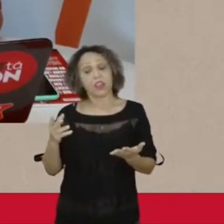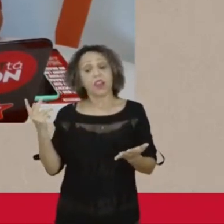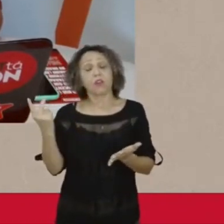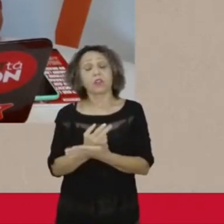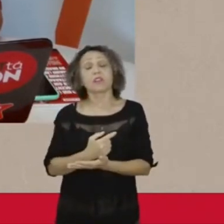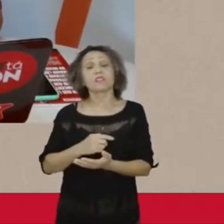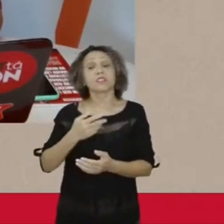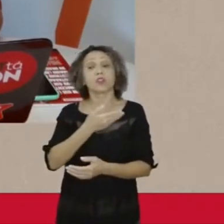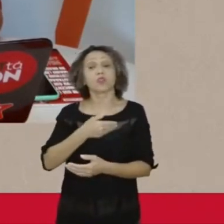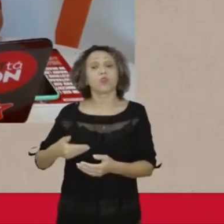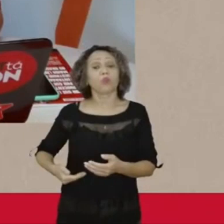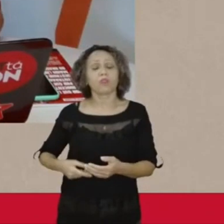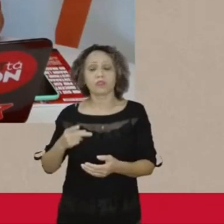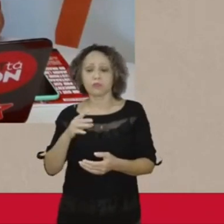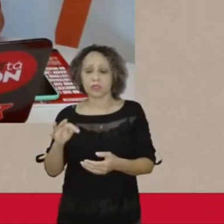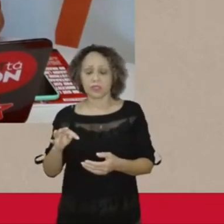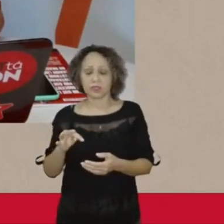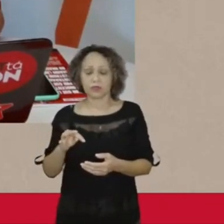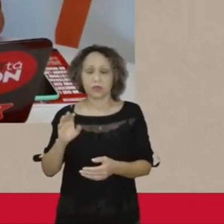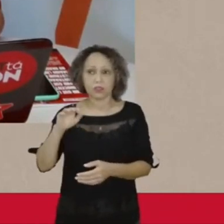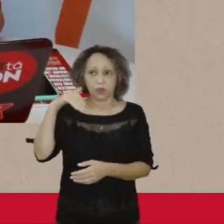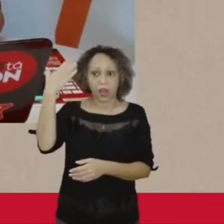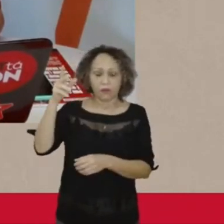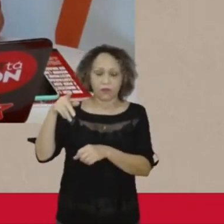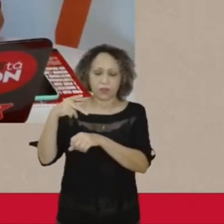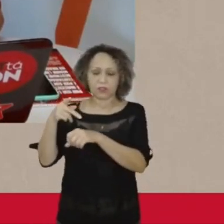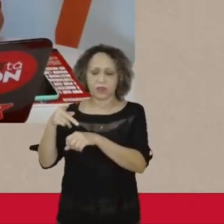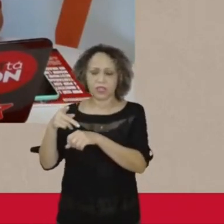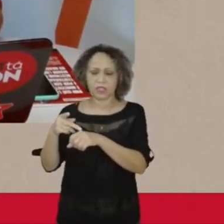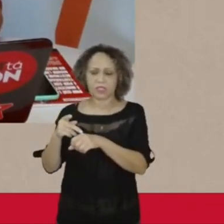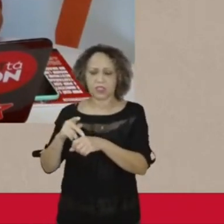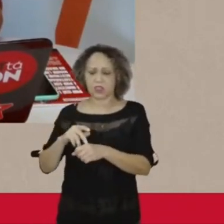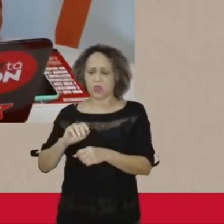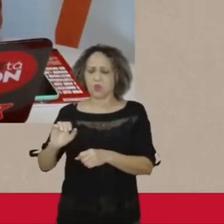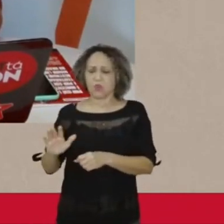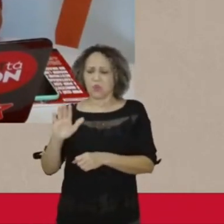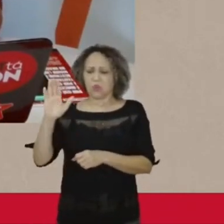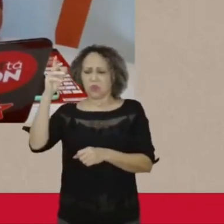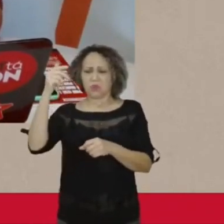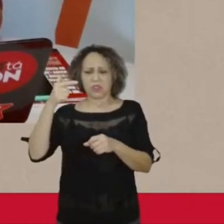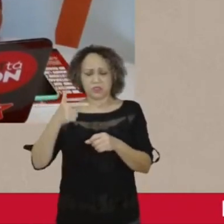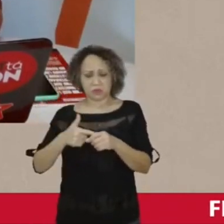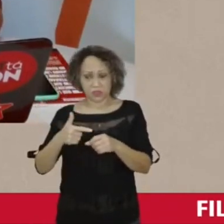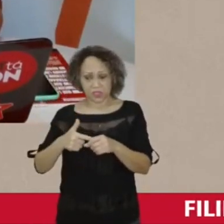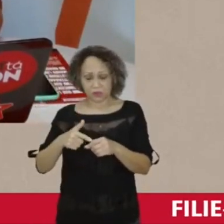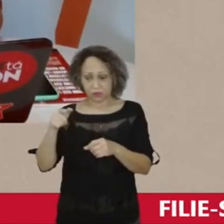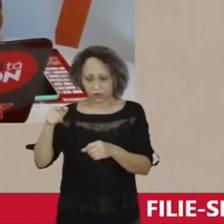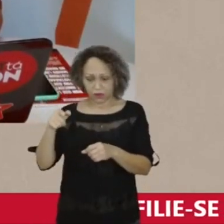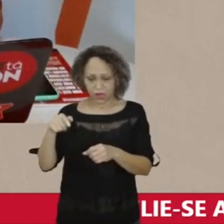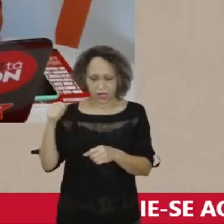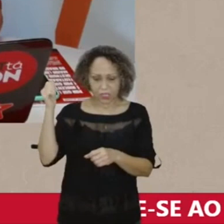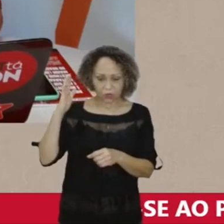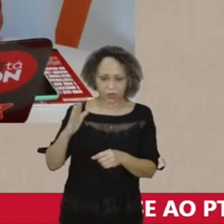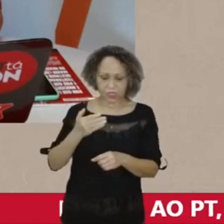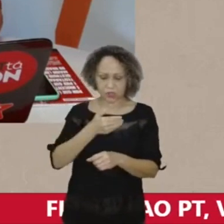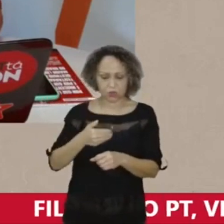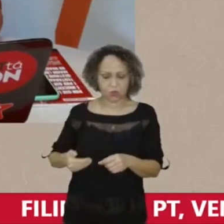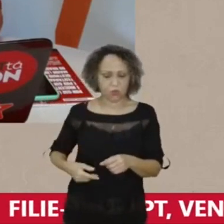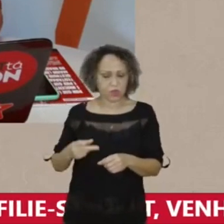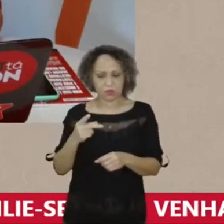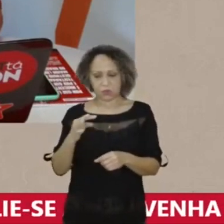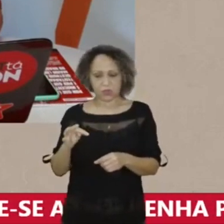você, quando subia muito o preço lá fora, você não repassava automaticamente esse aumento para os